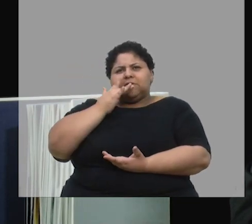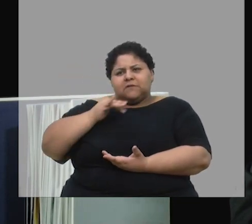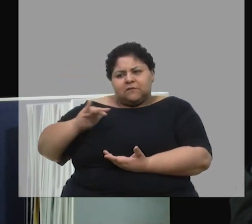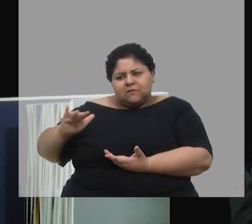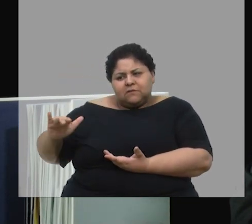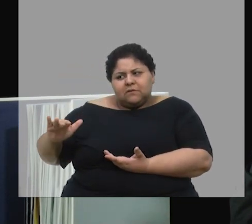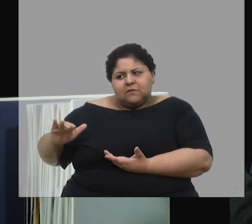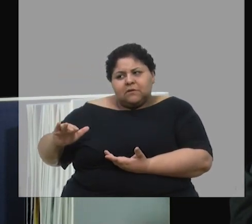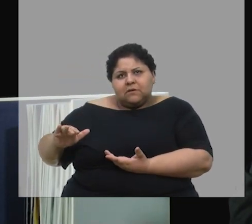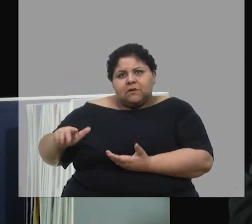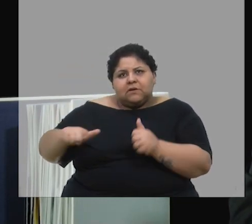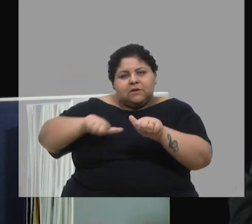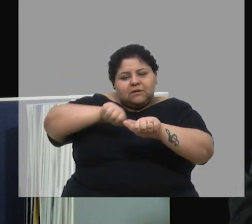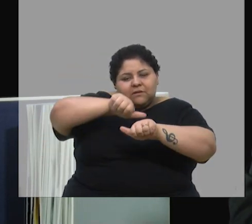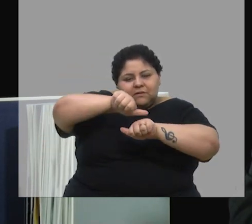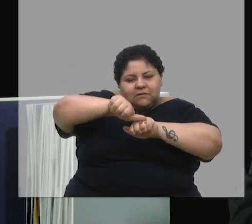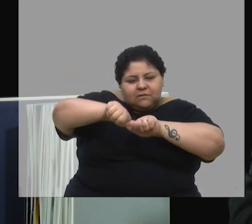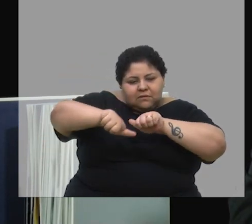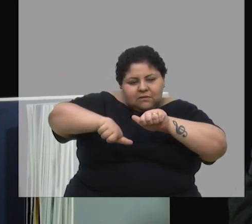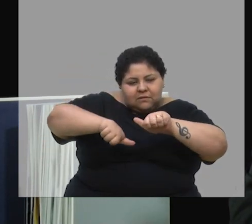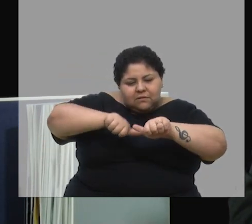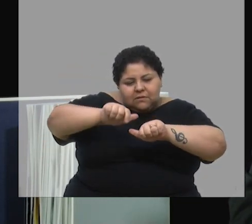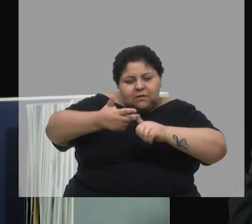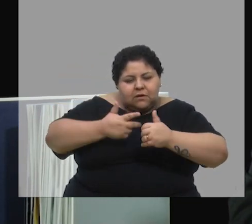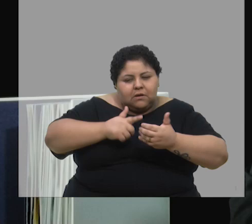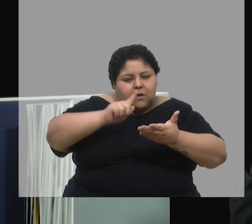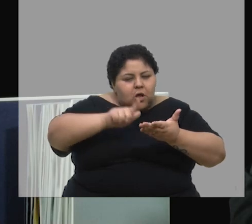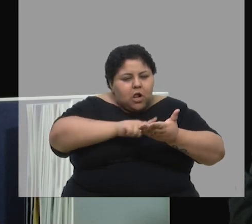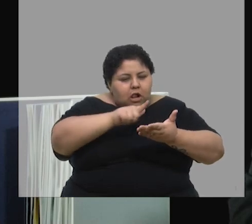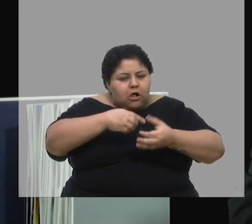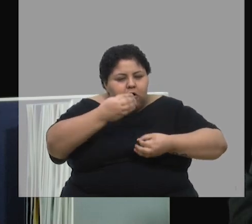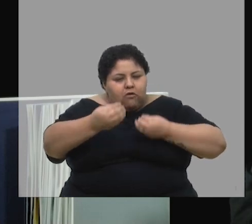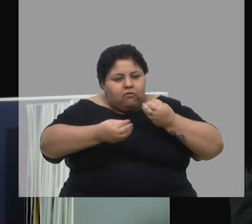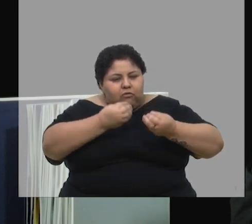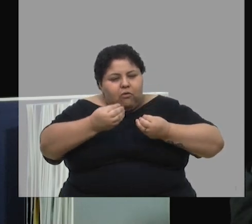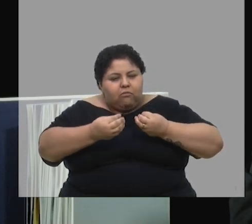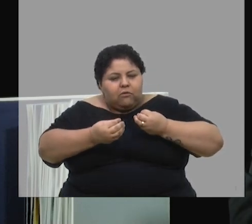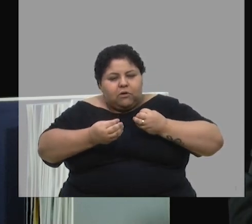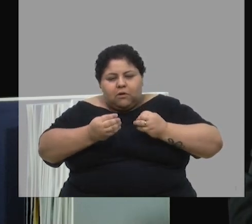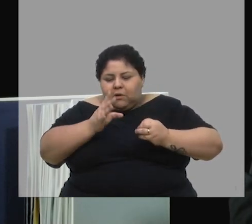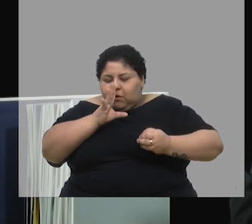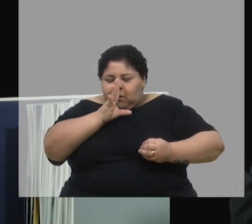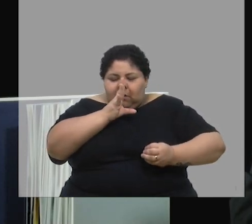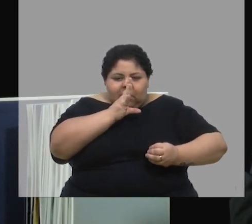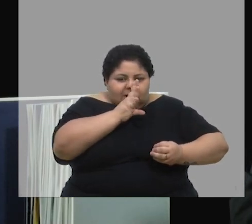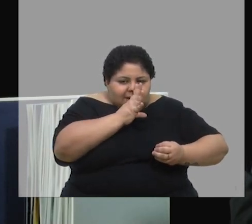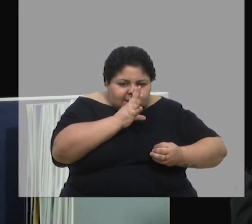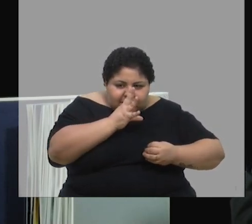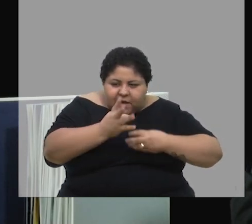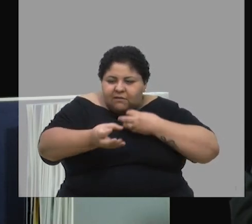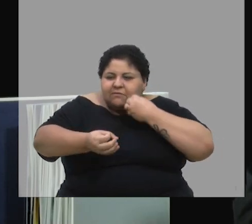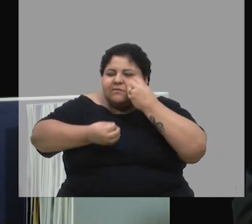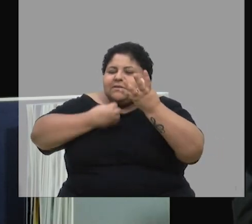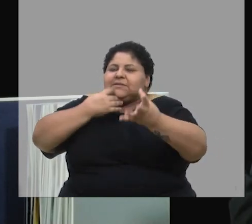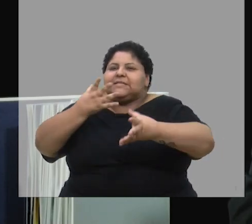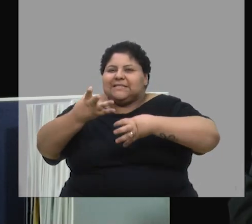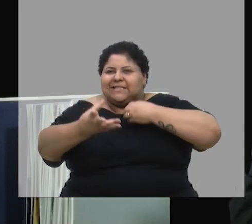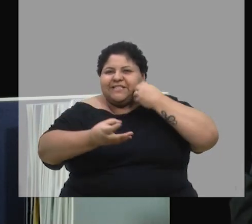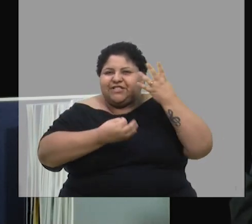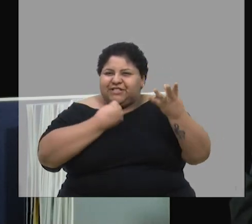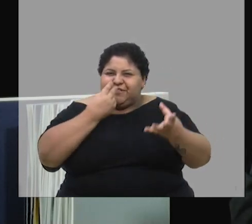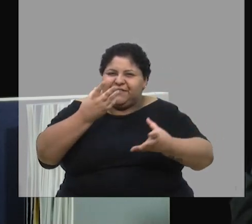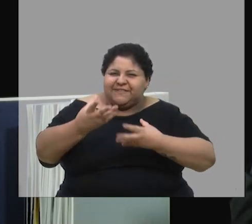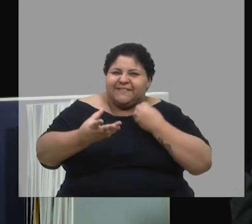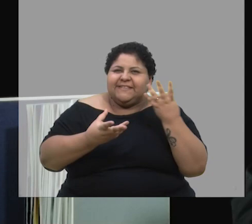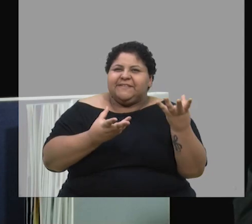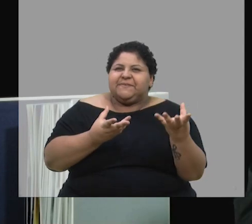desde pequenininho e transformando isso, o livro num objeto de encantamento, as histórias, a narrativa, não só a história de